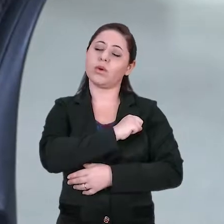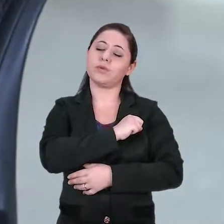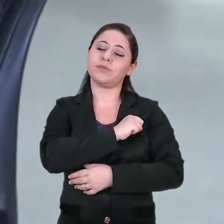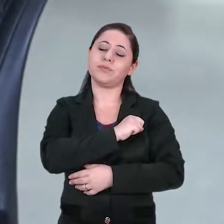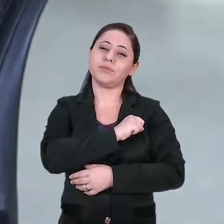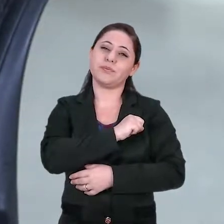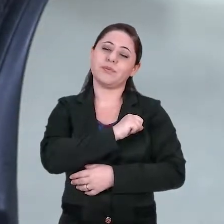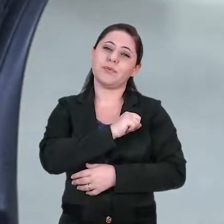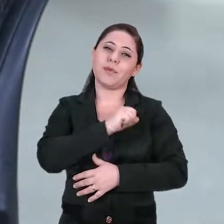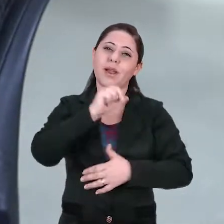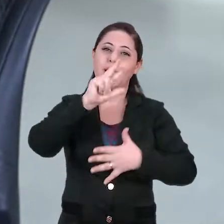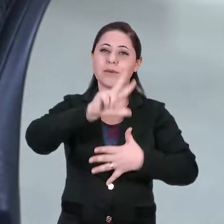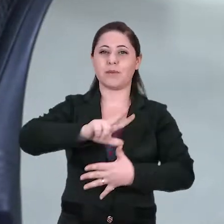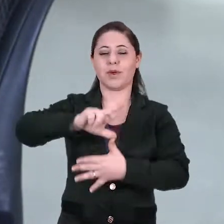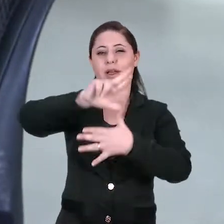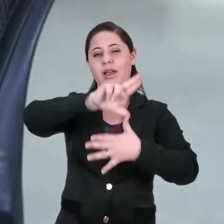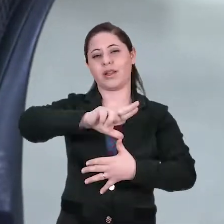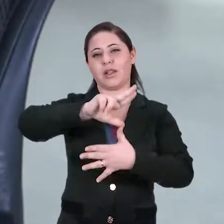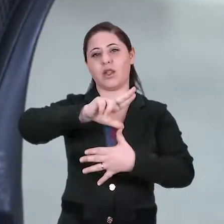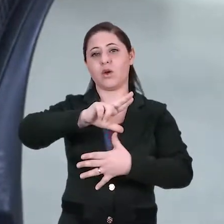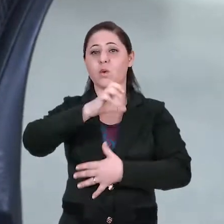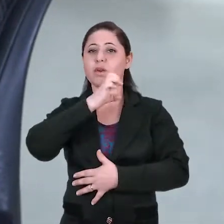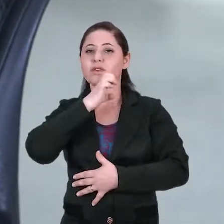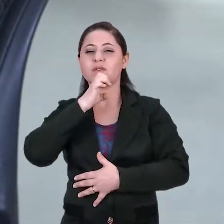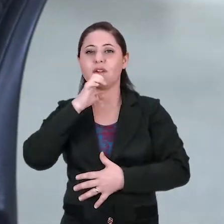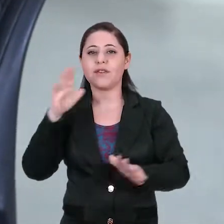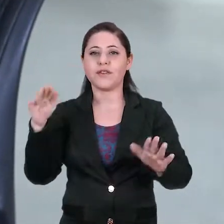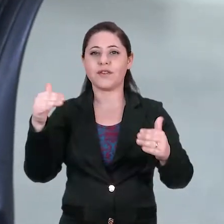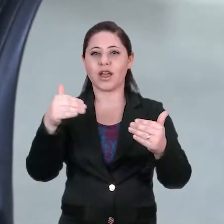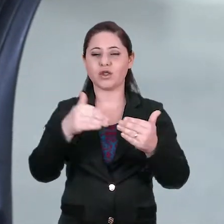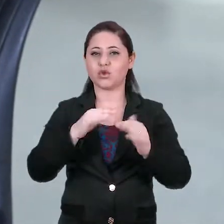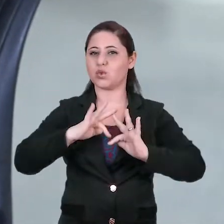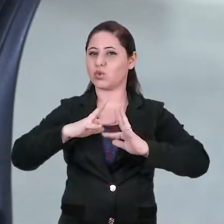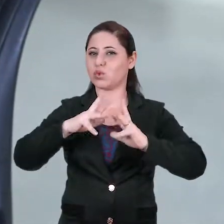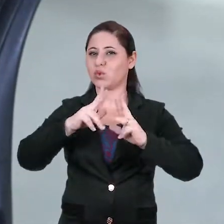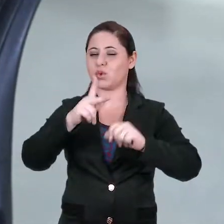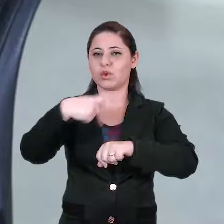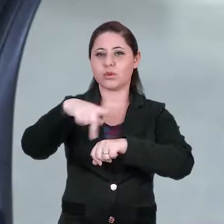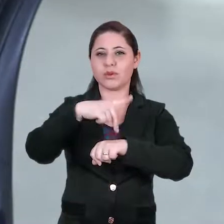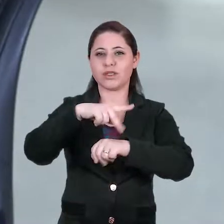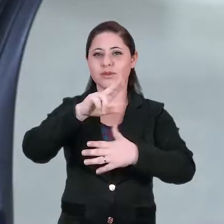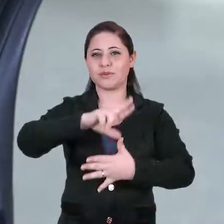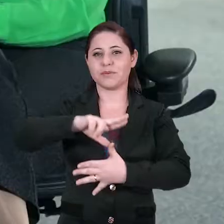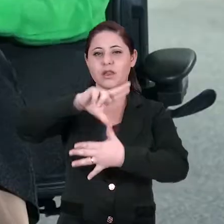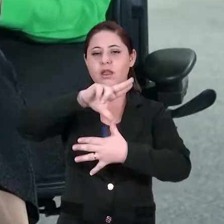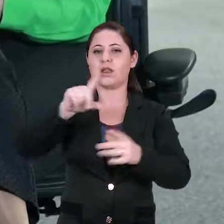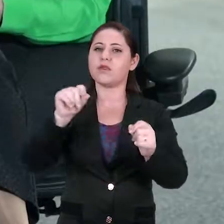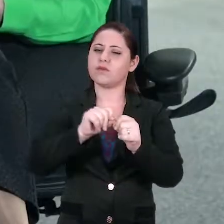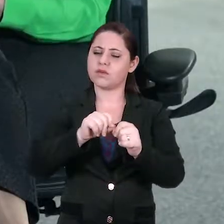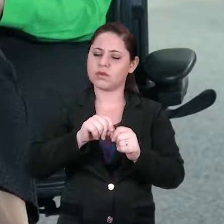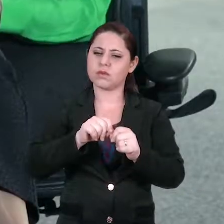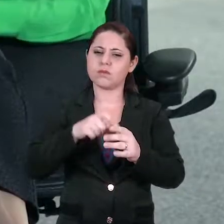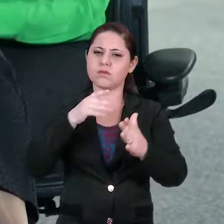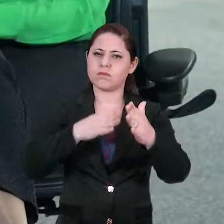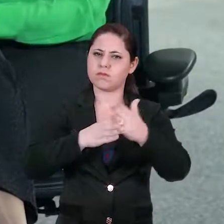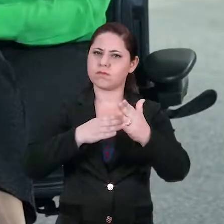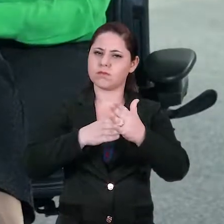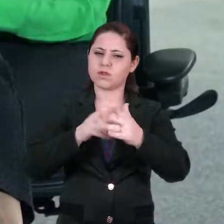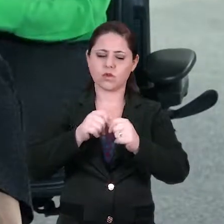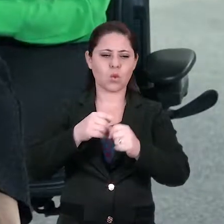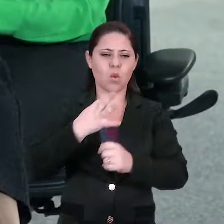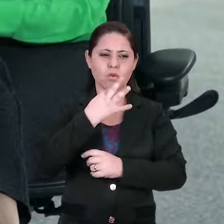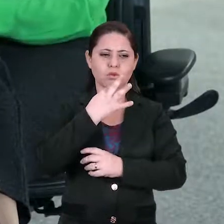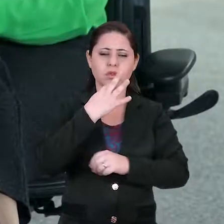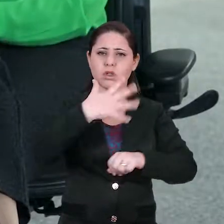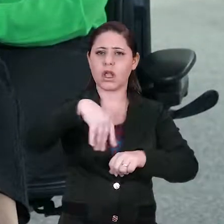América Latina. Como você disse, com o Equador eu fecho todos os países da América Latina, algo que eu me propus a fazer,